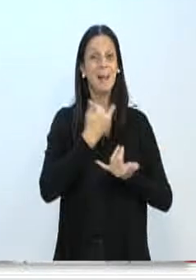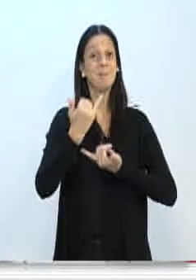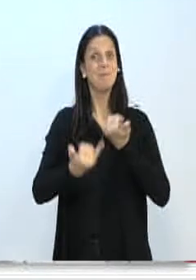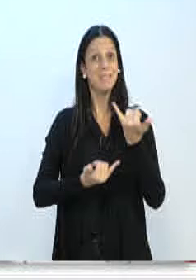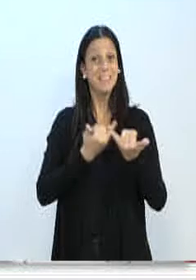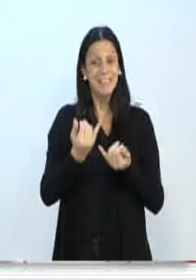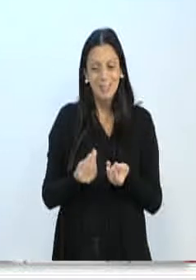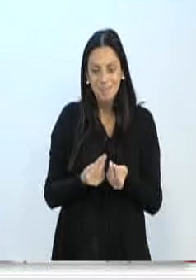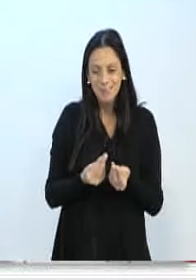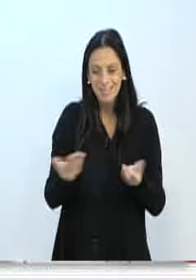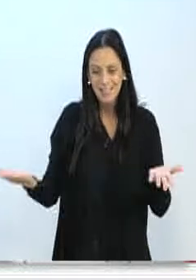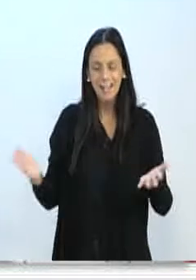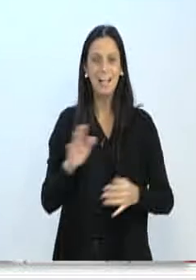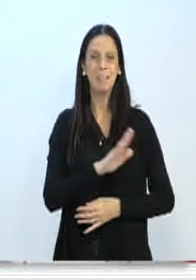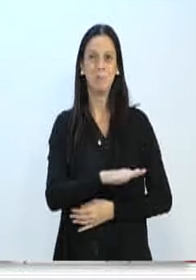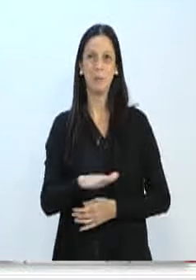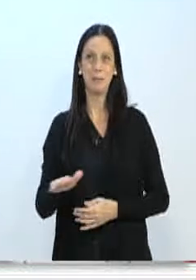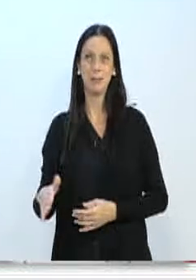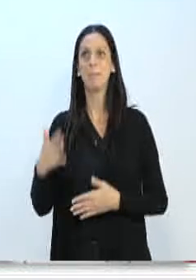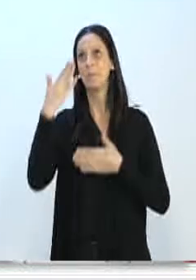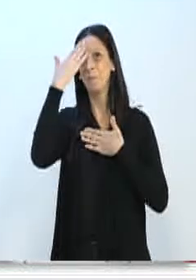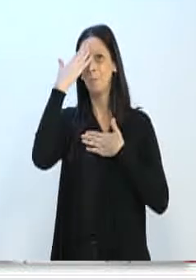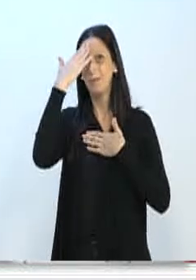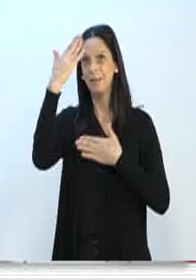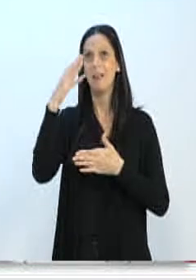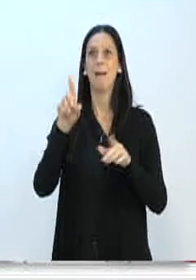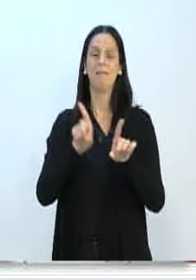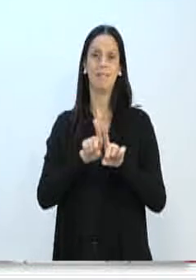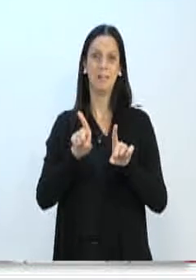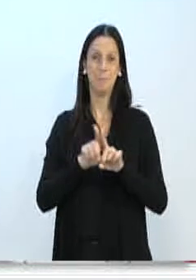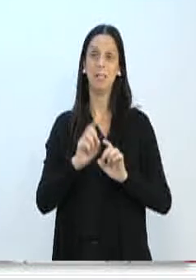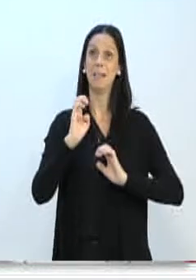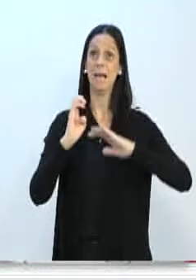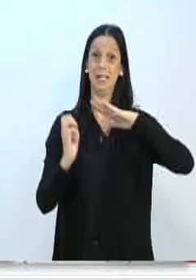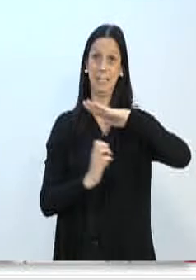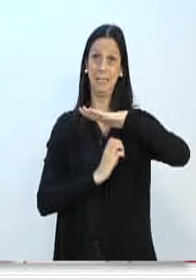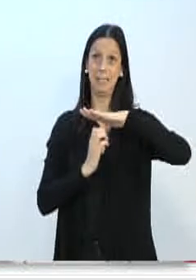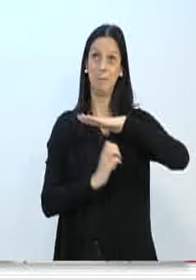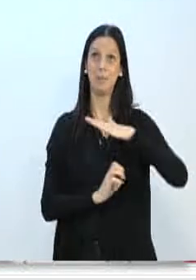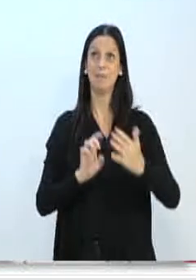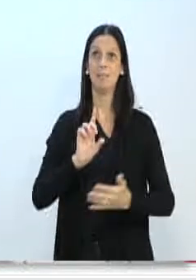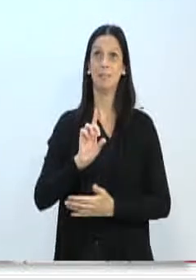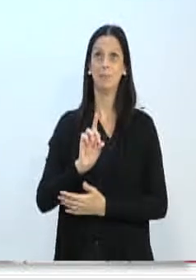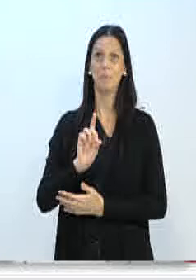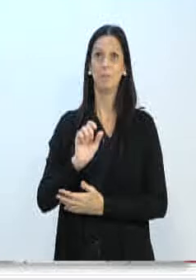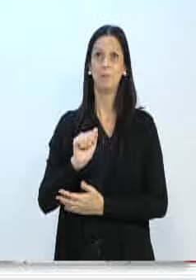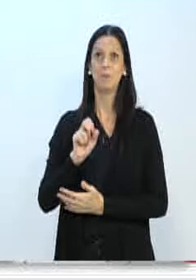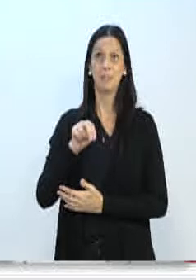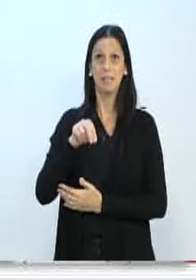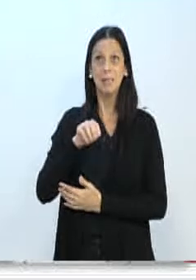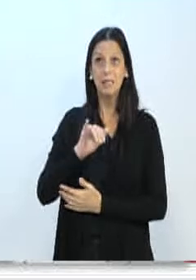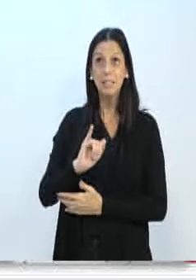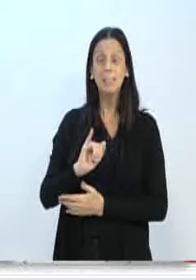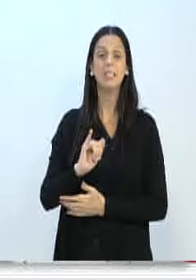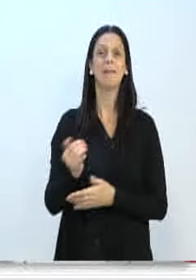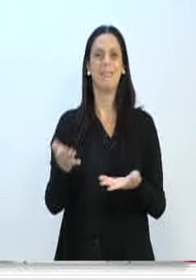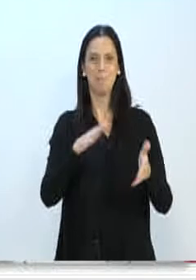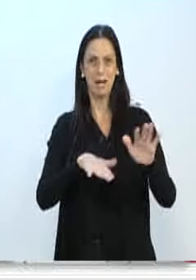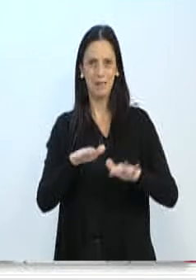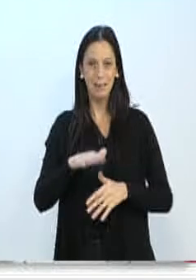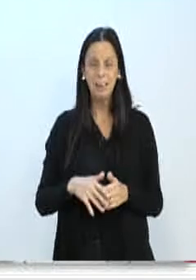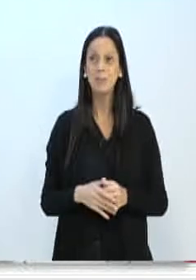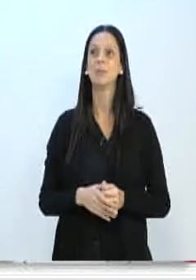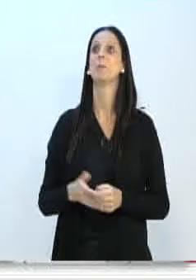a empresa Daniel Embalagens e seus colaboradores, mais de 200 brinquedos hoje foram doados para a nossa campanha de